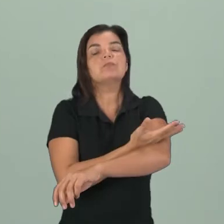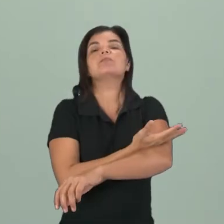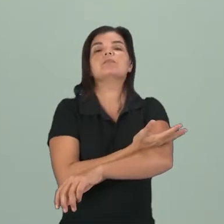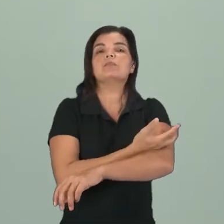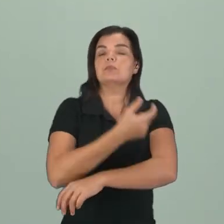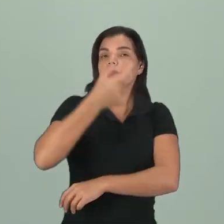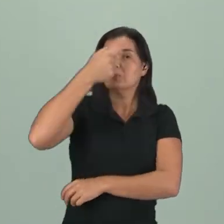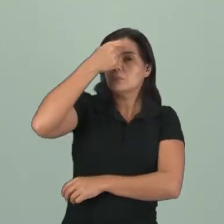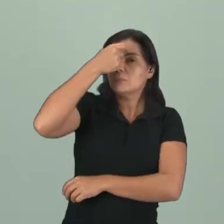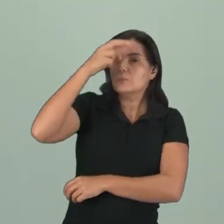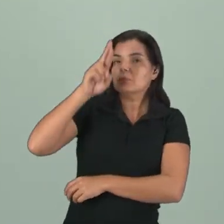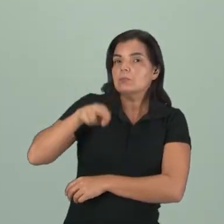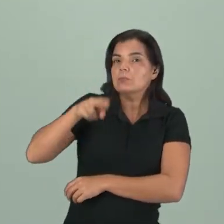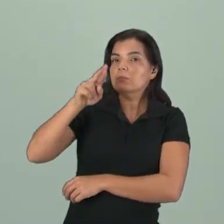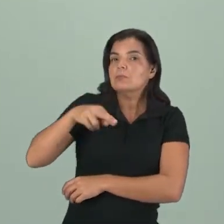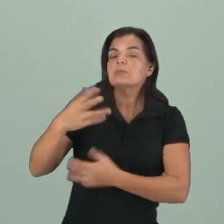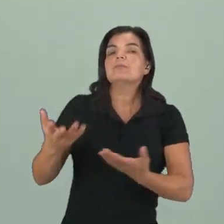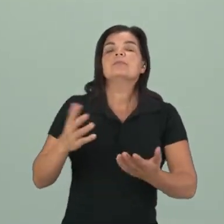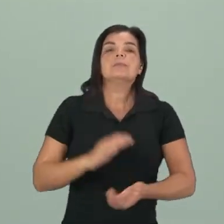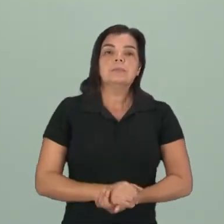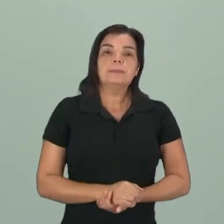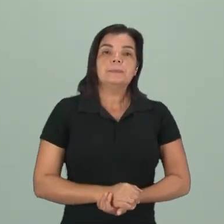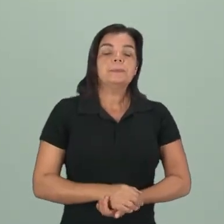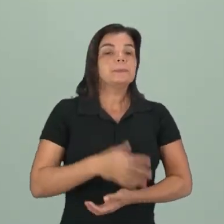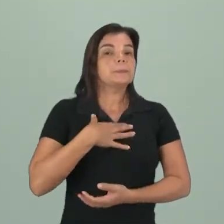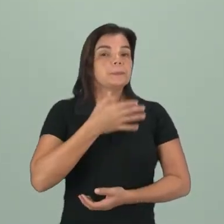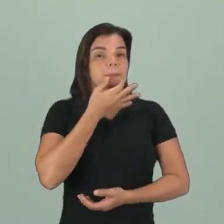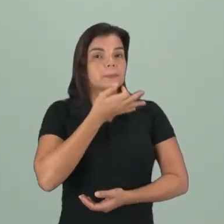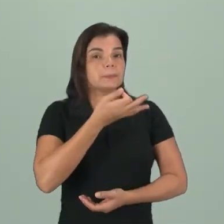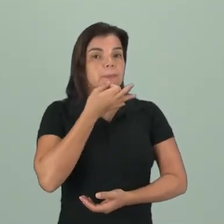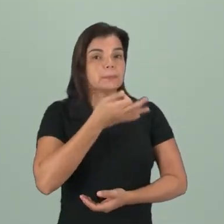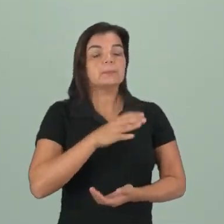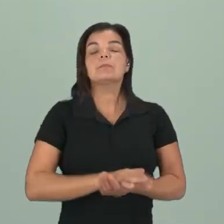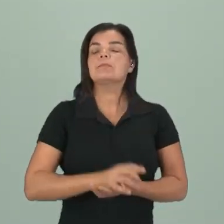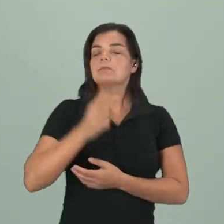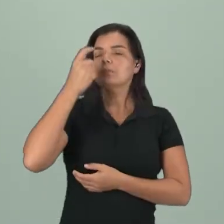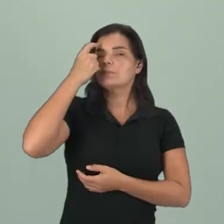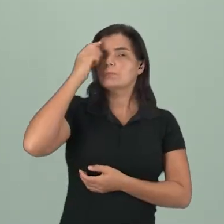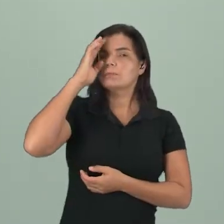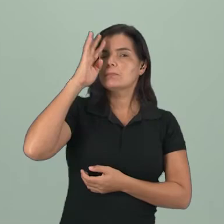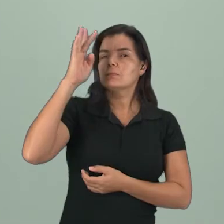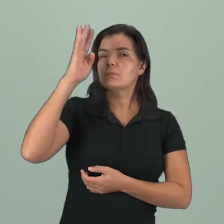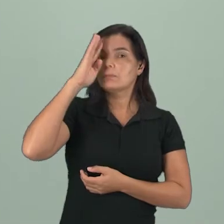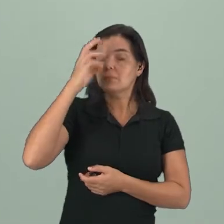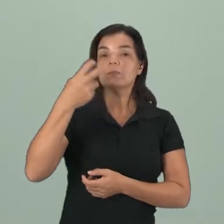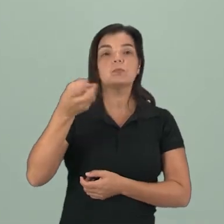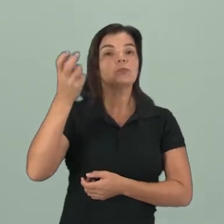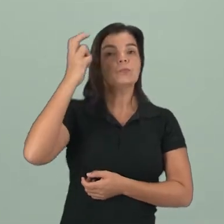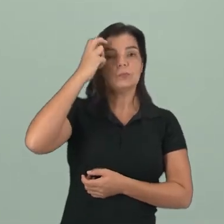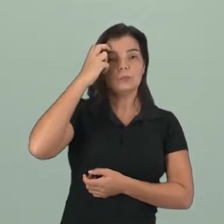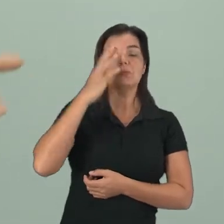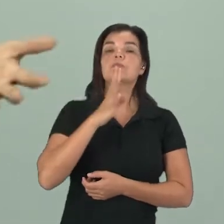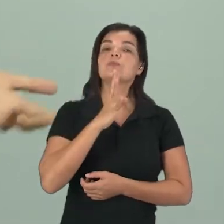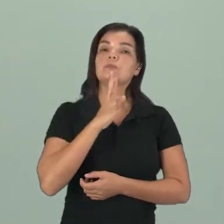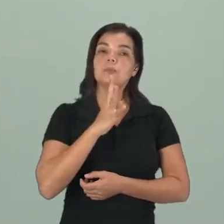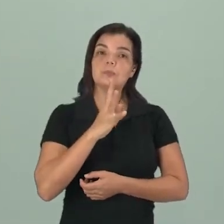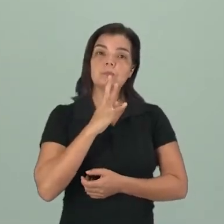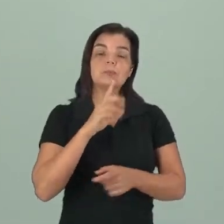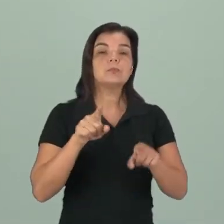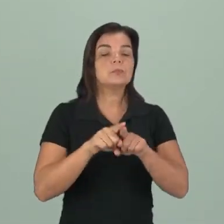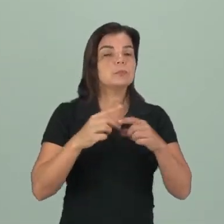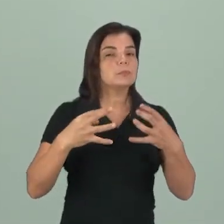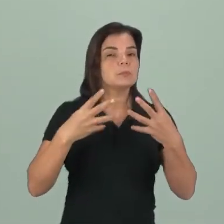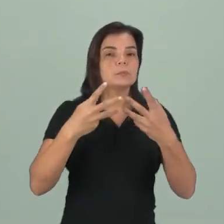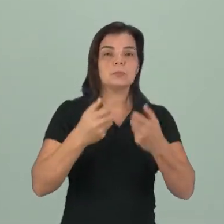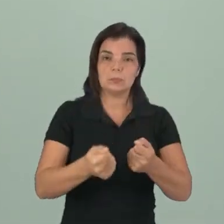sua racionalidade, com sua crítica, com seu pensamento, com a sua sabedoria, com seu conhecimento. Então,